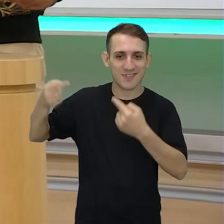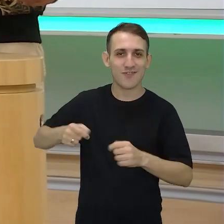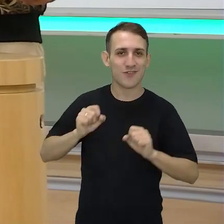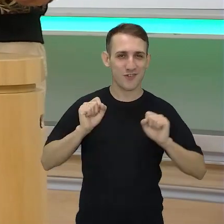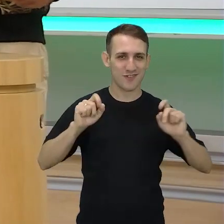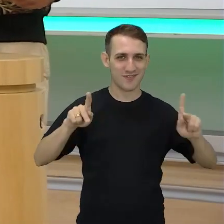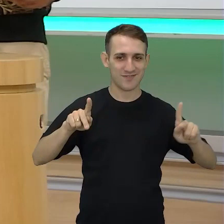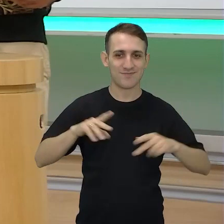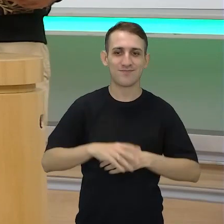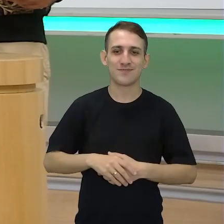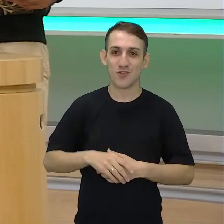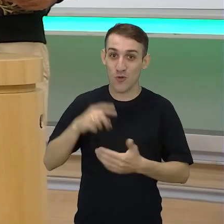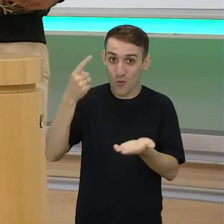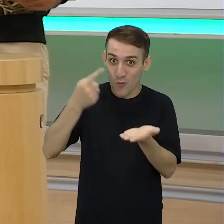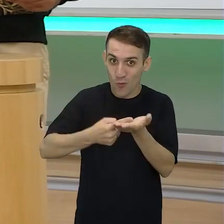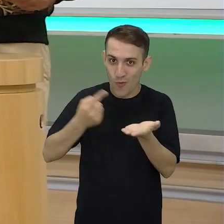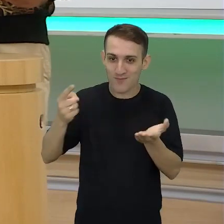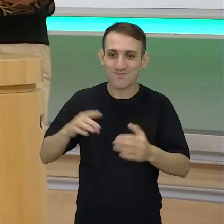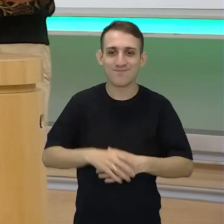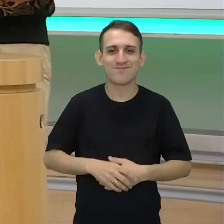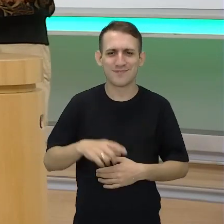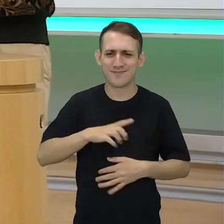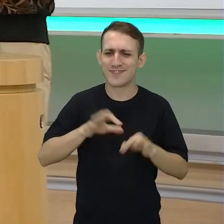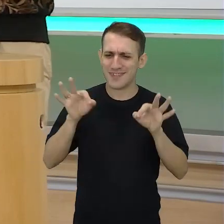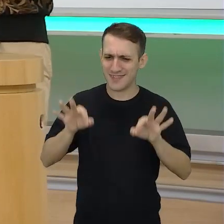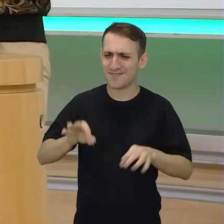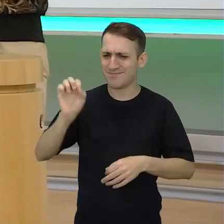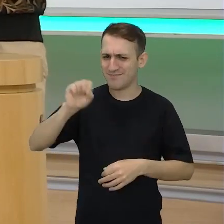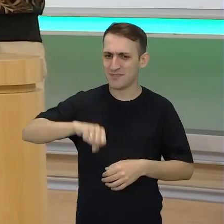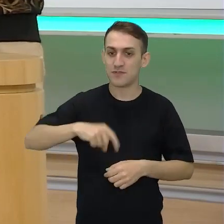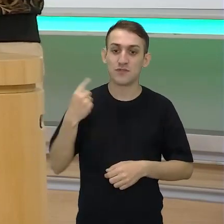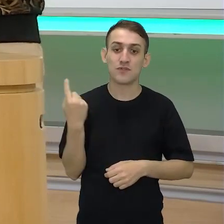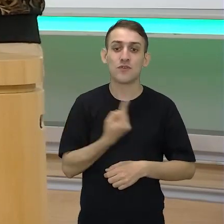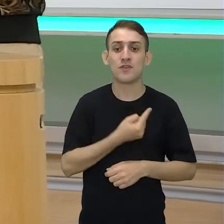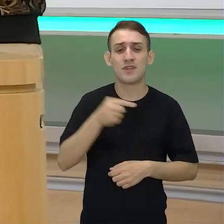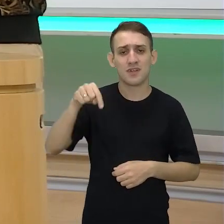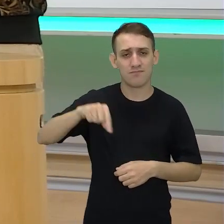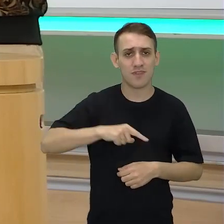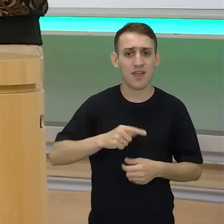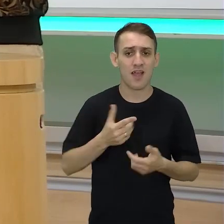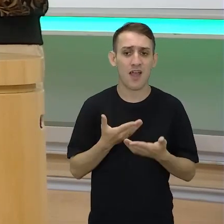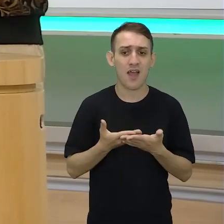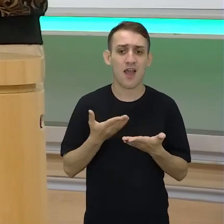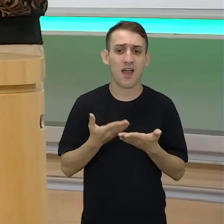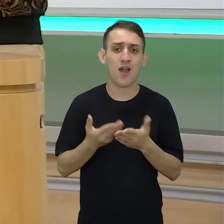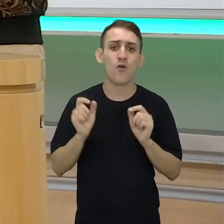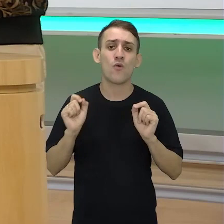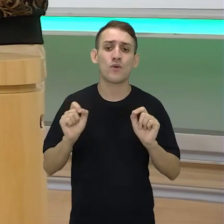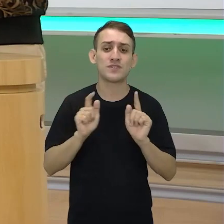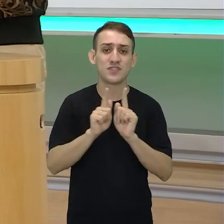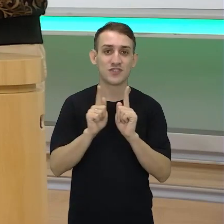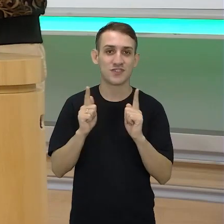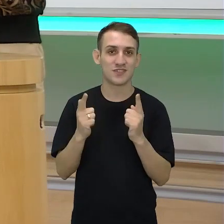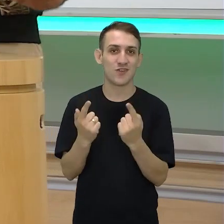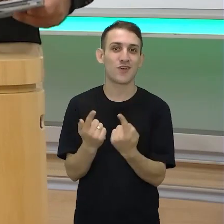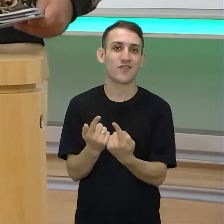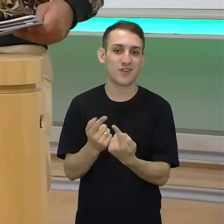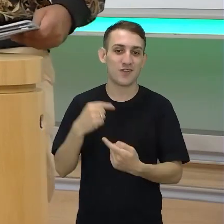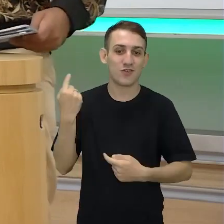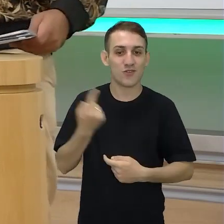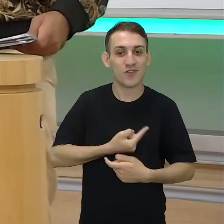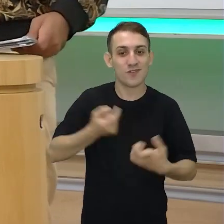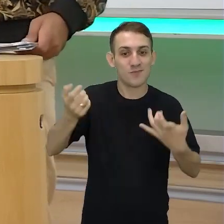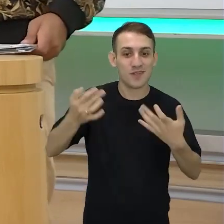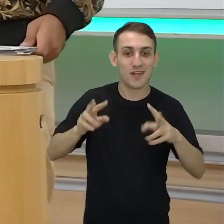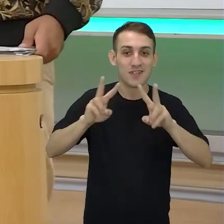ok? Combinado? Tenho certeza que sim. Nós vamos ter uma super aula agora de geografia e vamos falar um